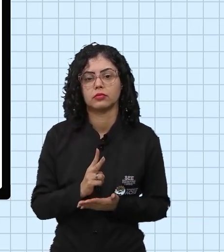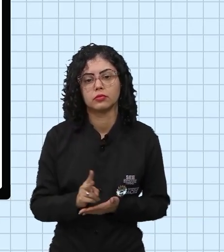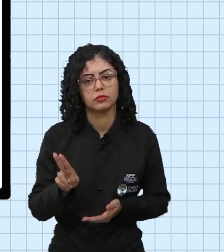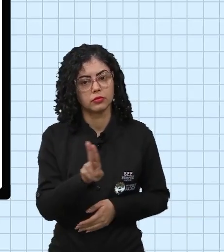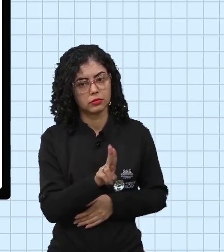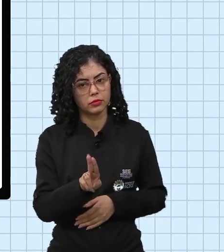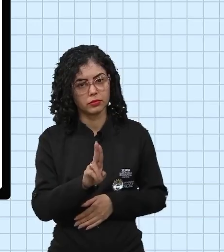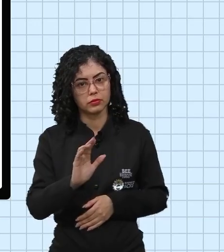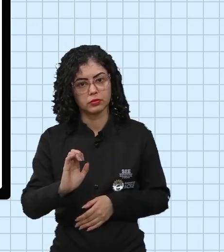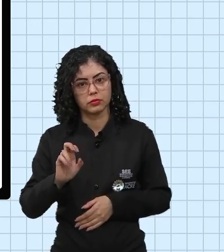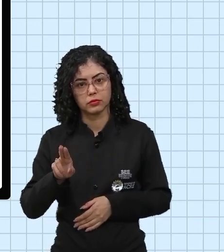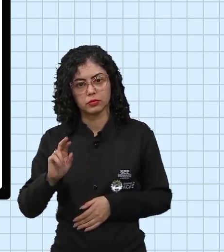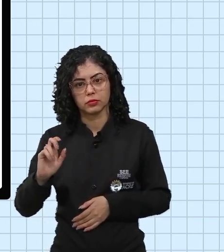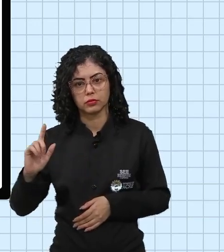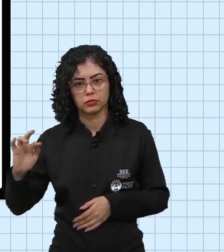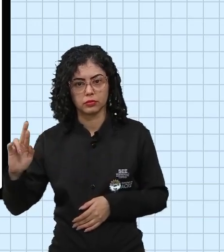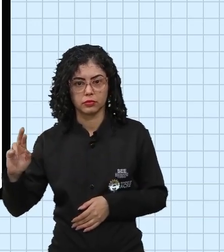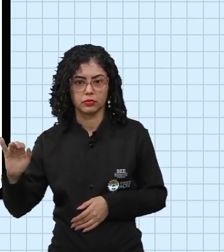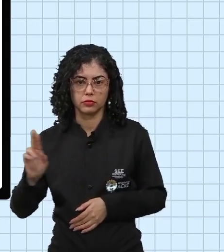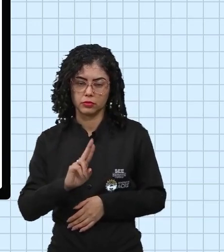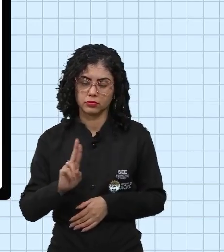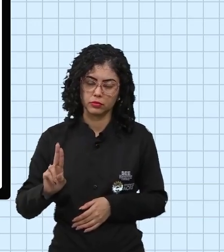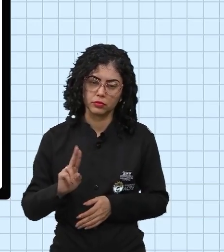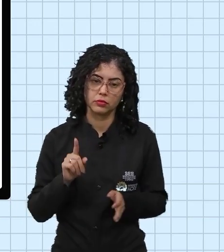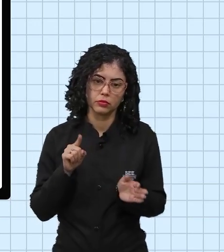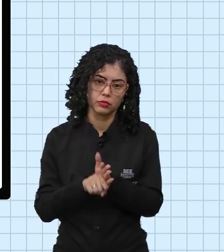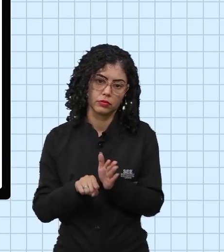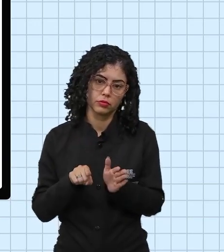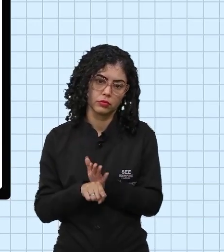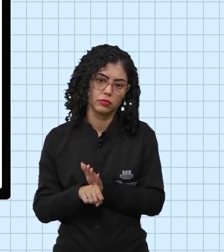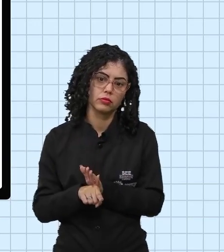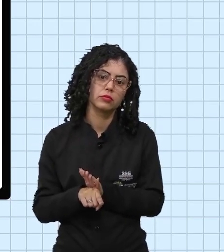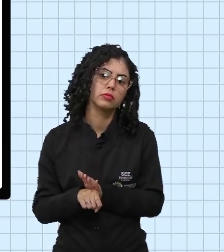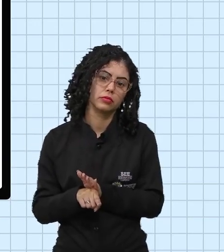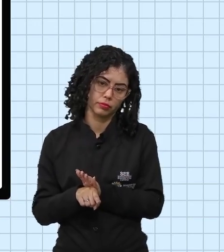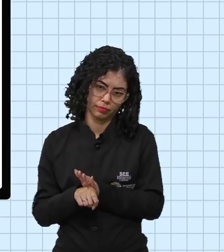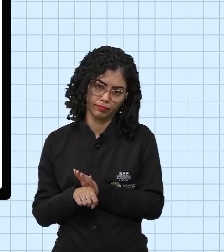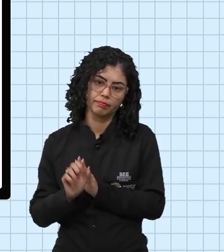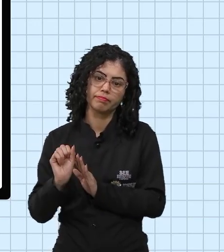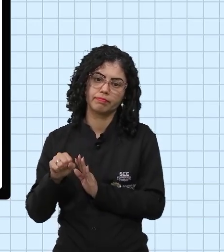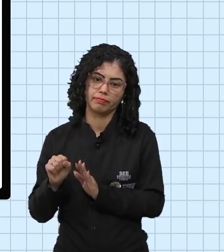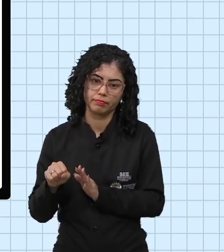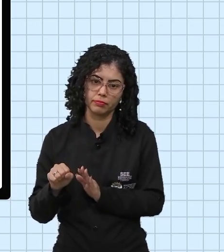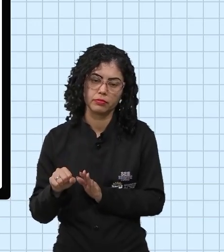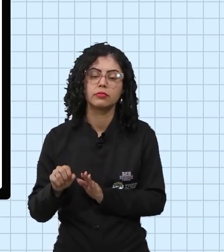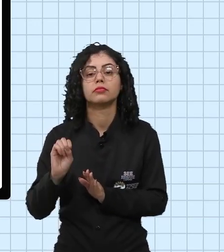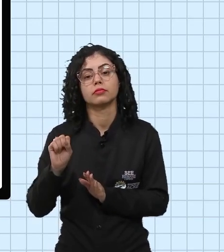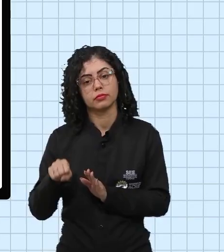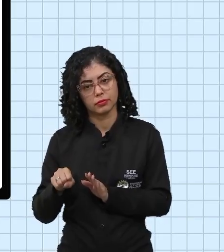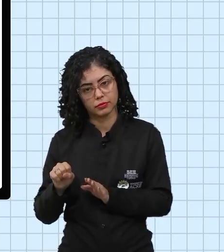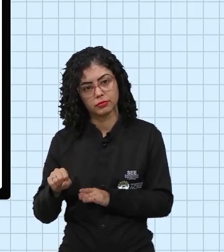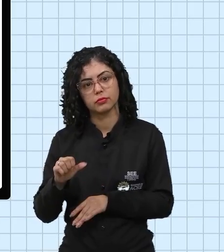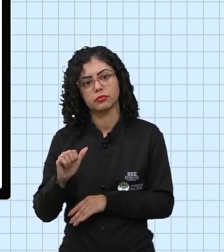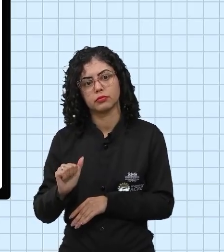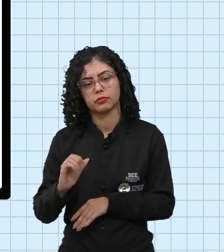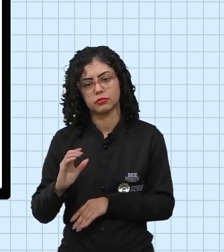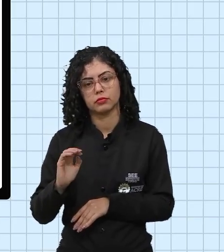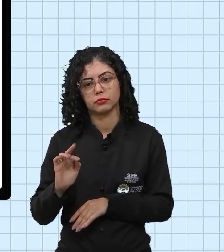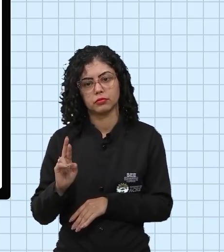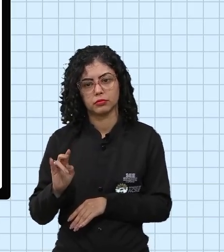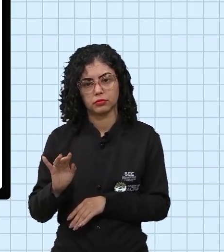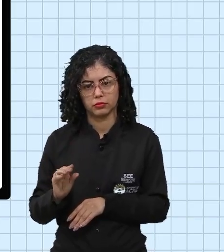de eu lírico. Agora, se tivesse perguntando o nome do autor, o nome do eu lírico, aí sim você